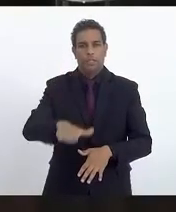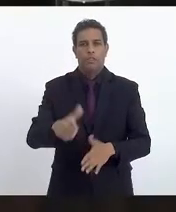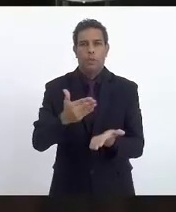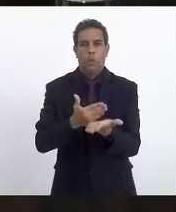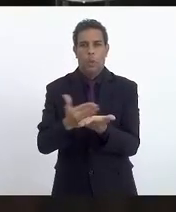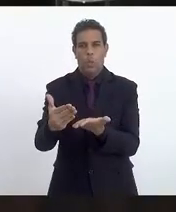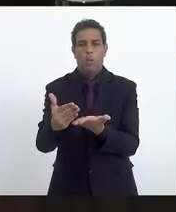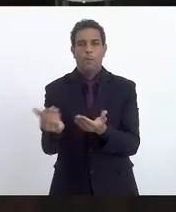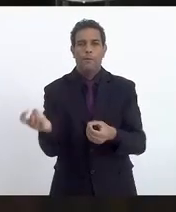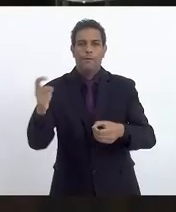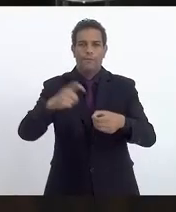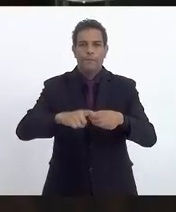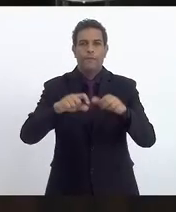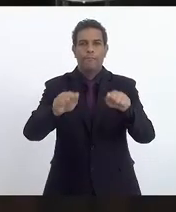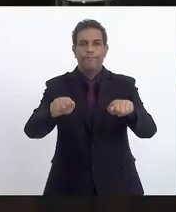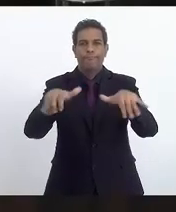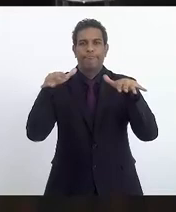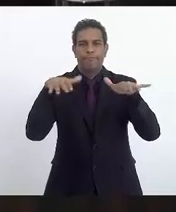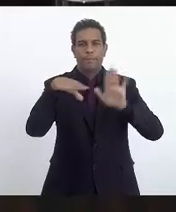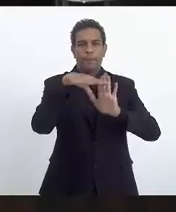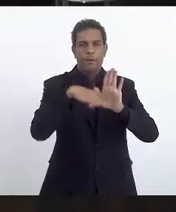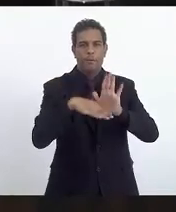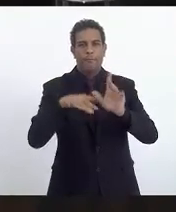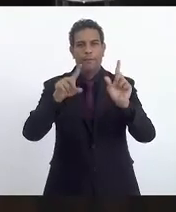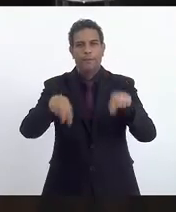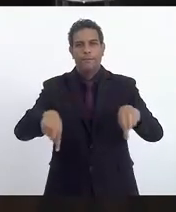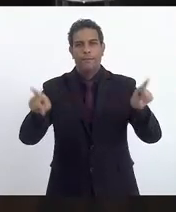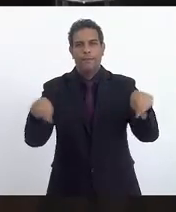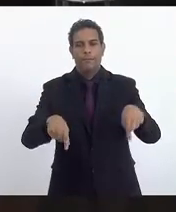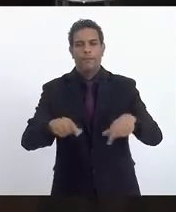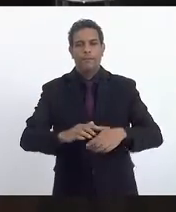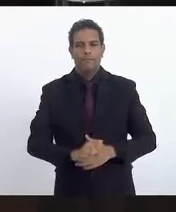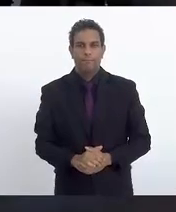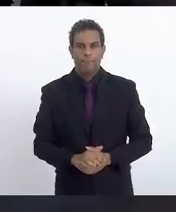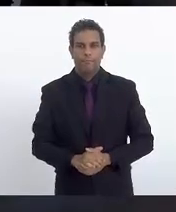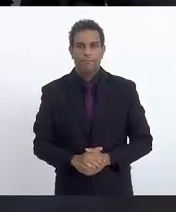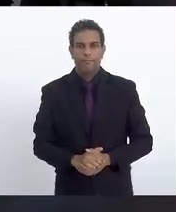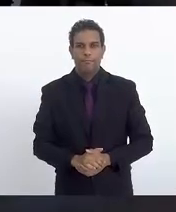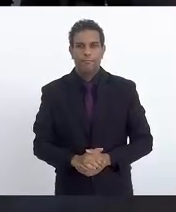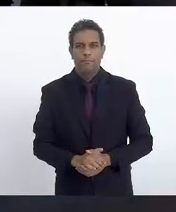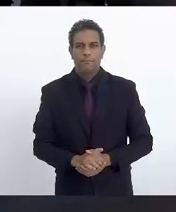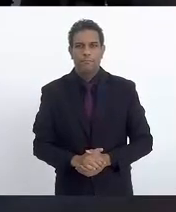onde retornaremos com a ordem do dia está suspensa a sessão